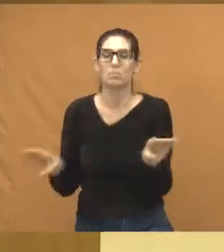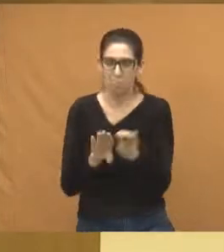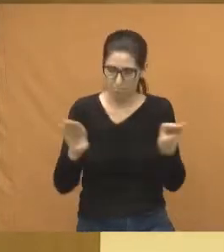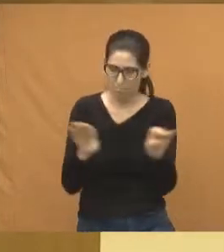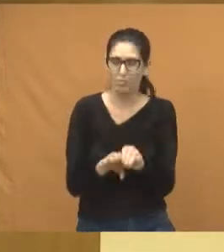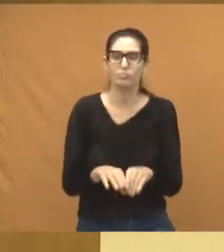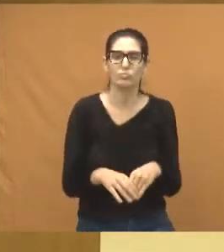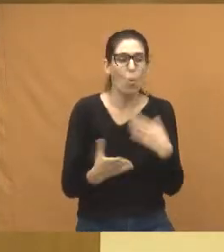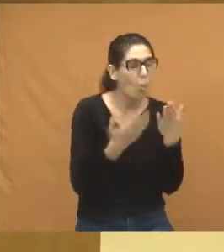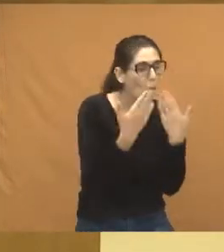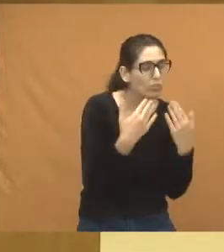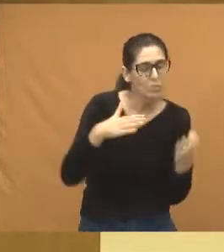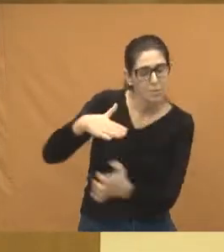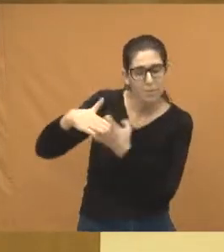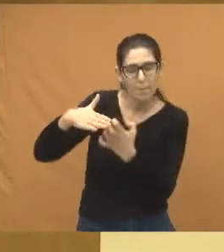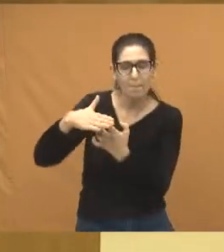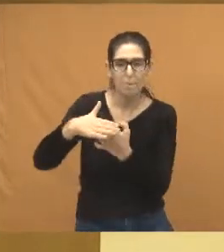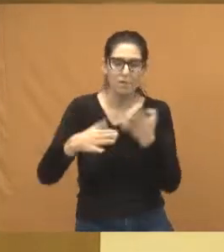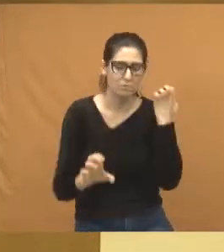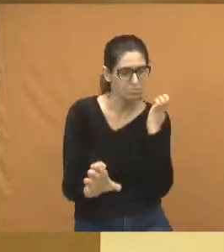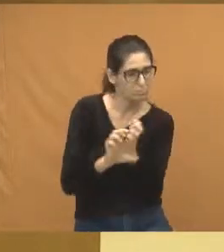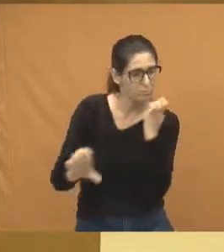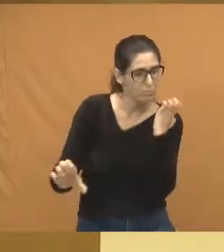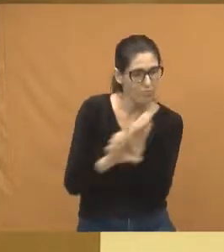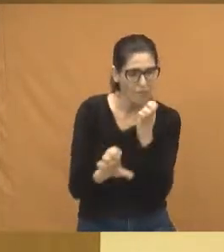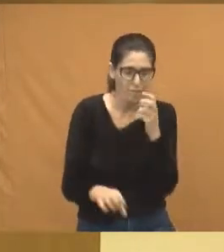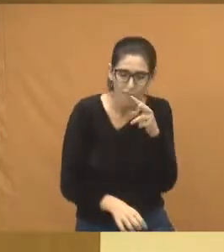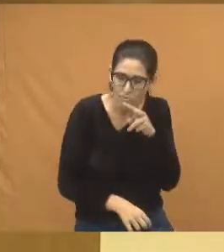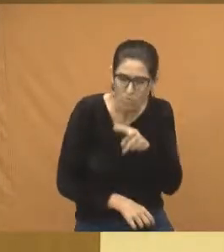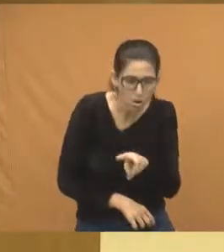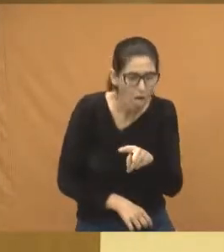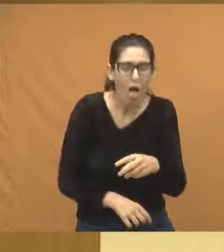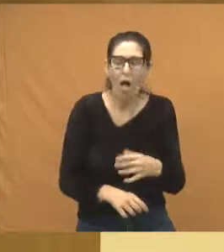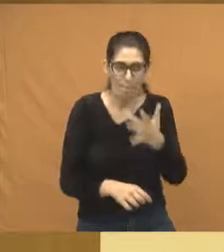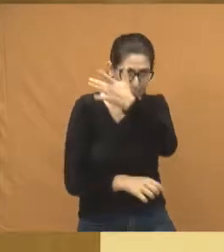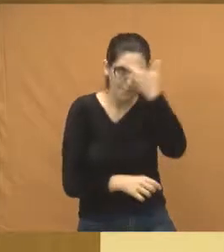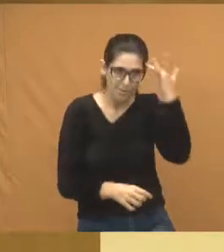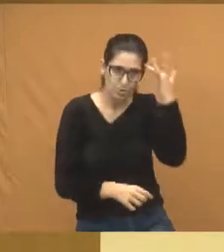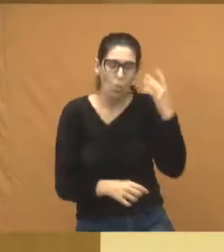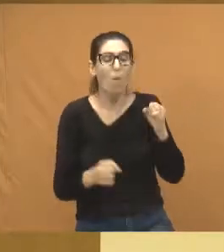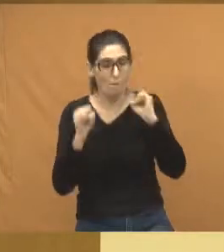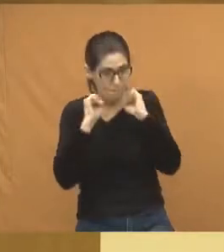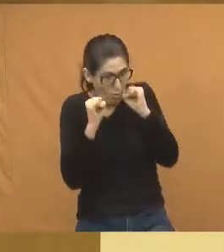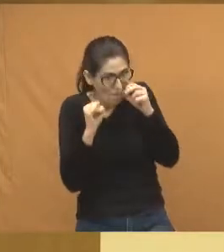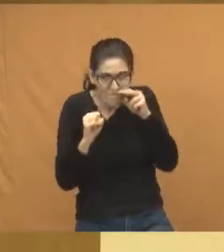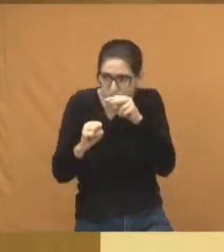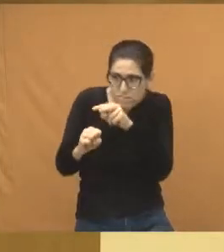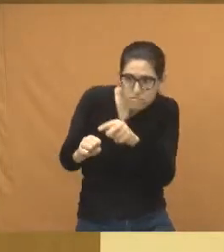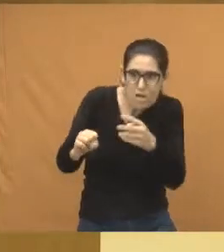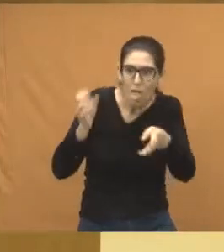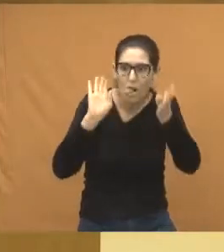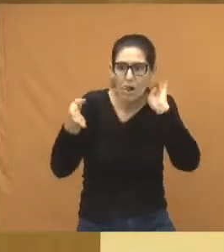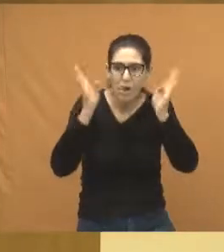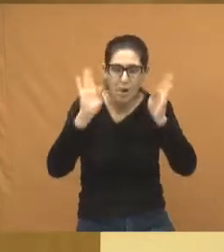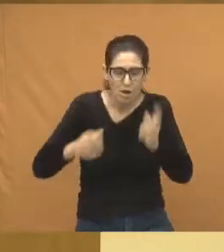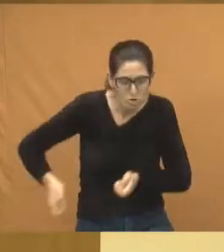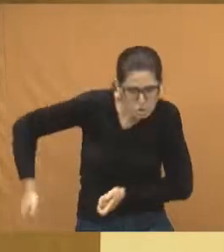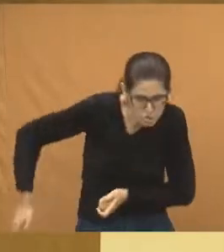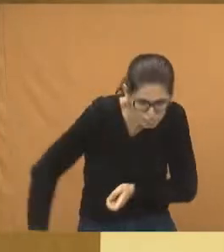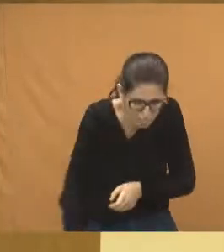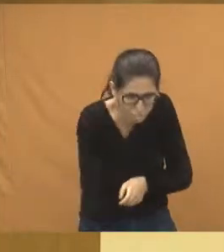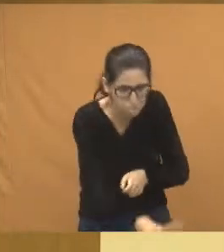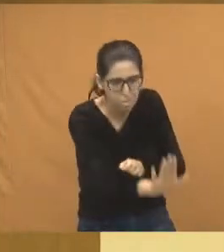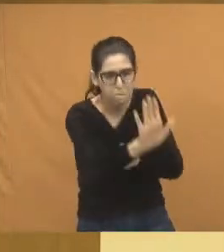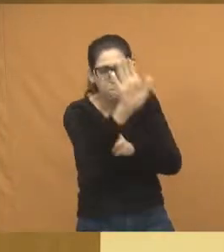onde as pessoas que passarem por ali vão poder perceber que já tinha ontem e hoje uma máquina limpando o piscinão, vamos ver. Está limpando